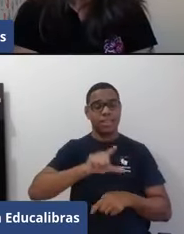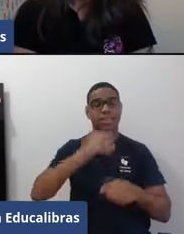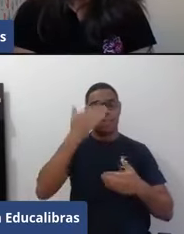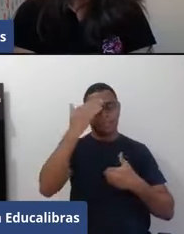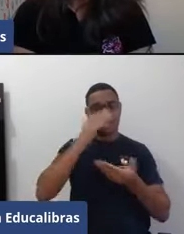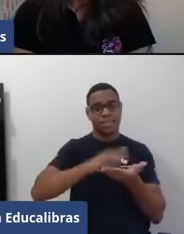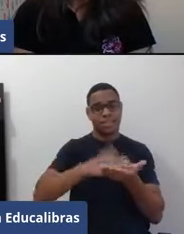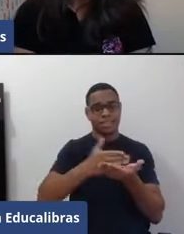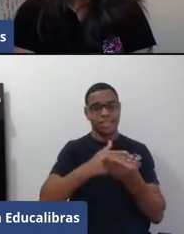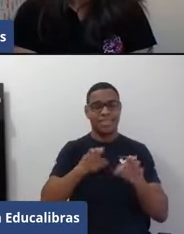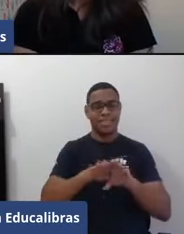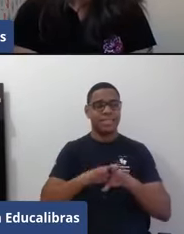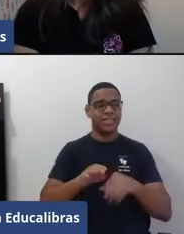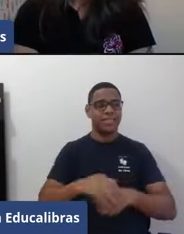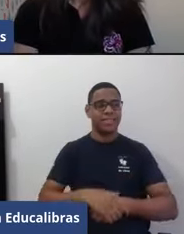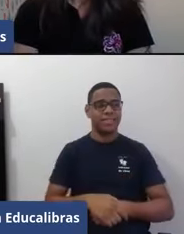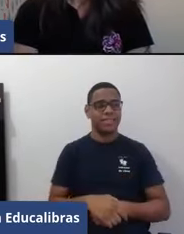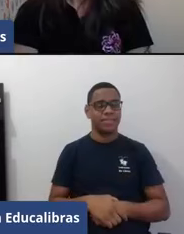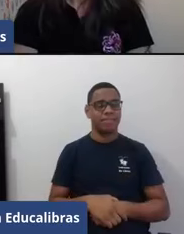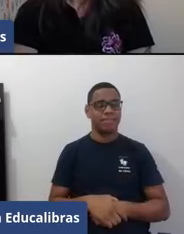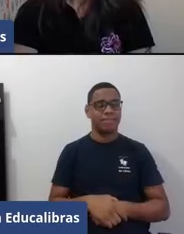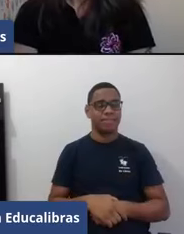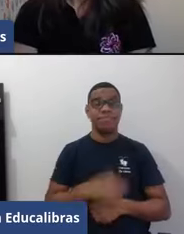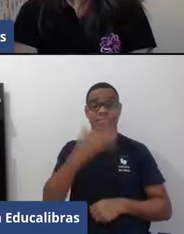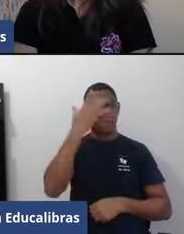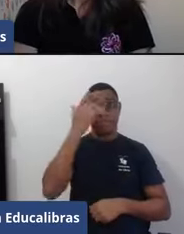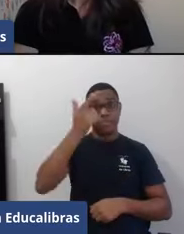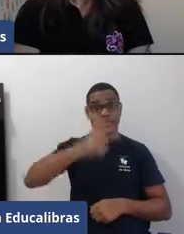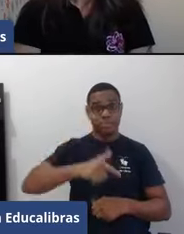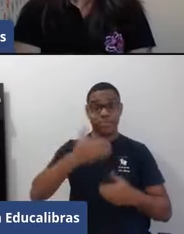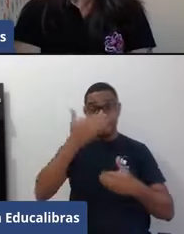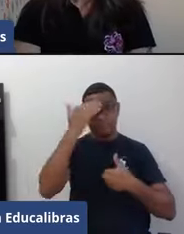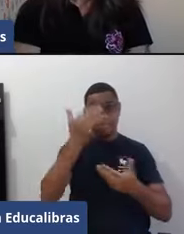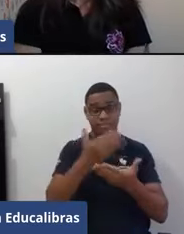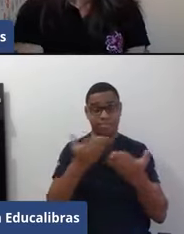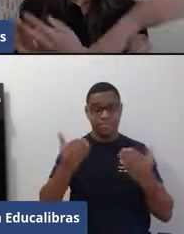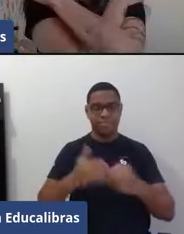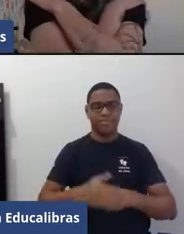Obrigada, Anderson. E amanhã tem mais, pessoal. Obrigado.